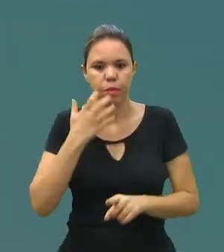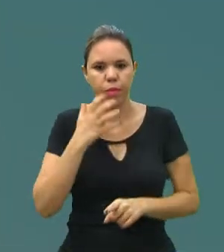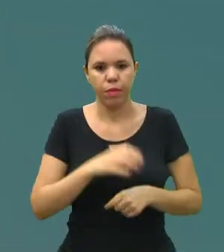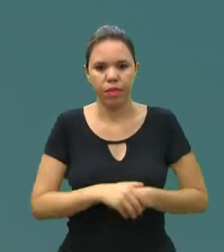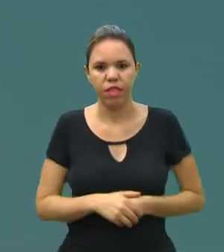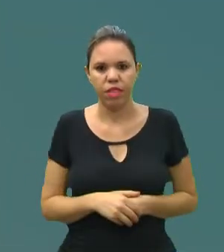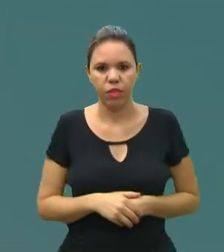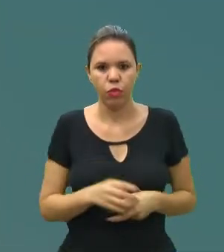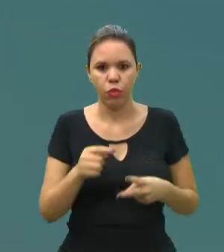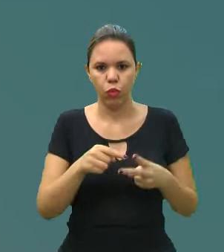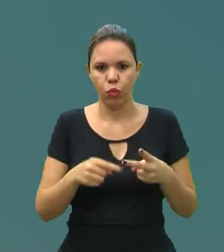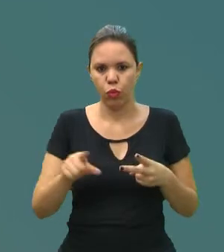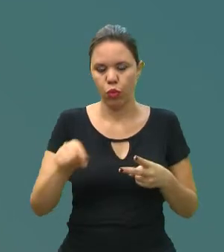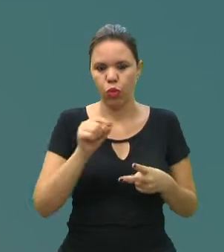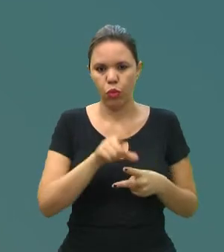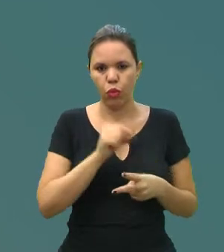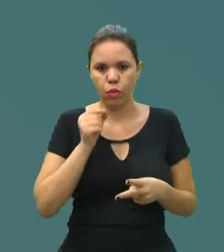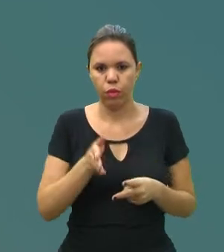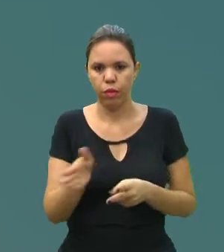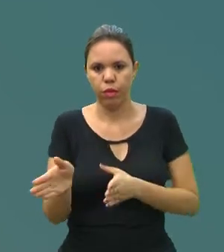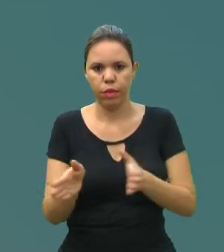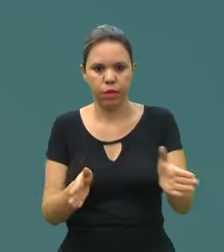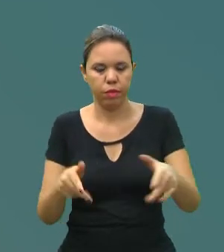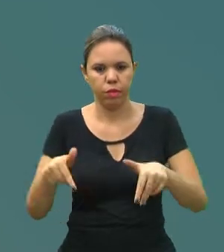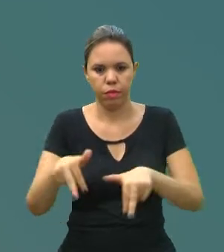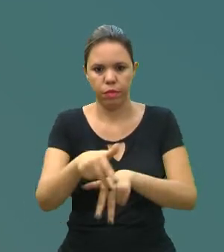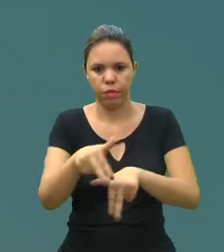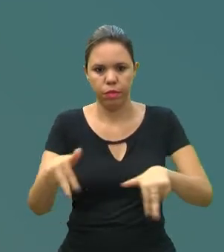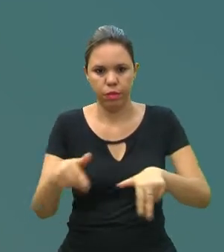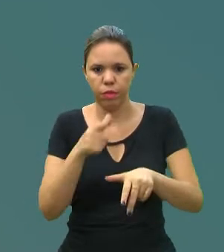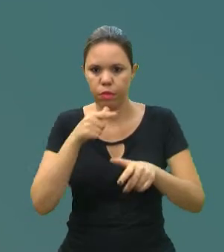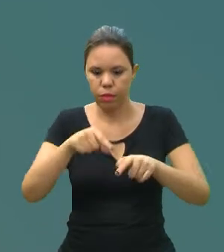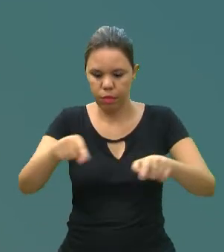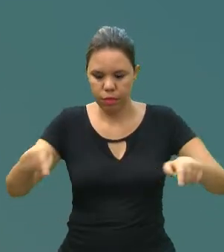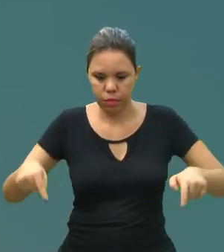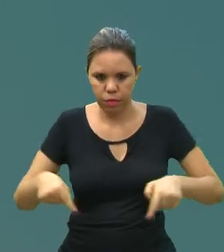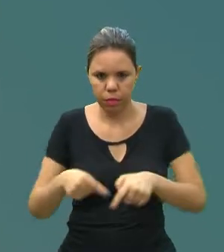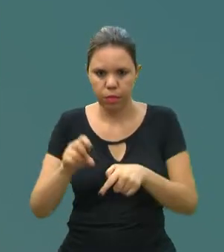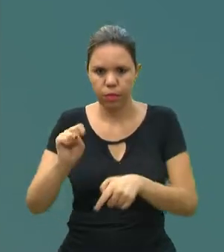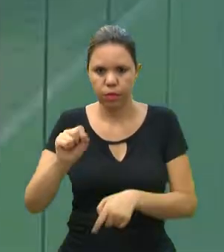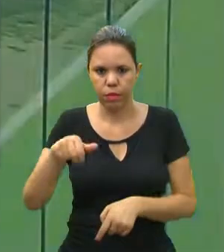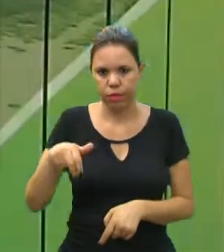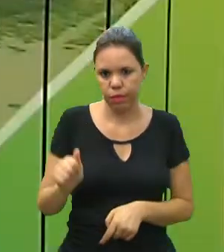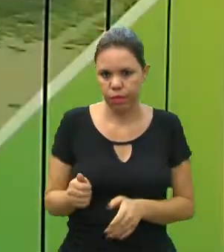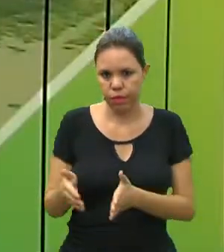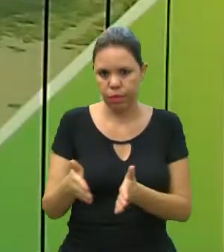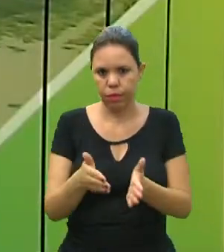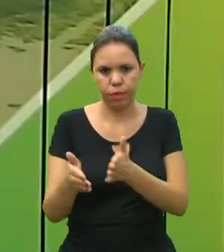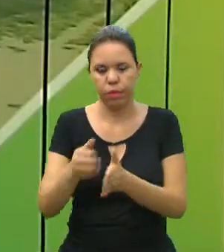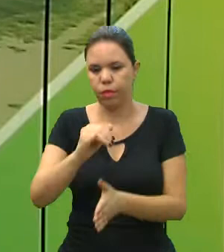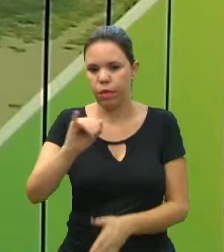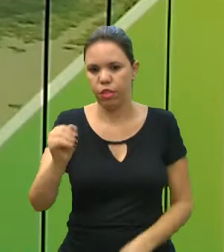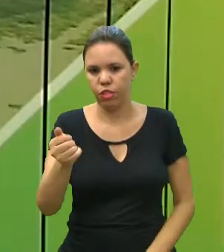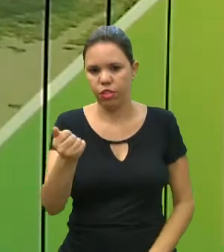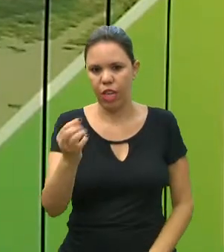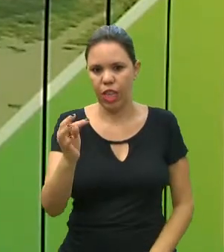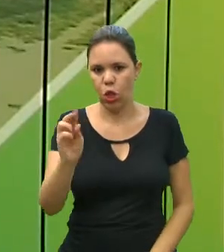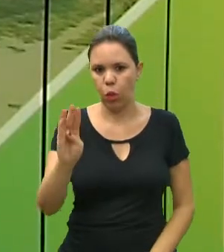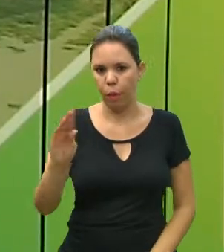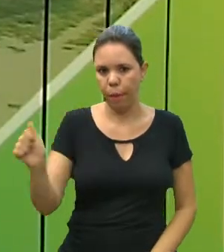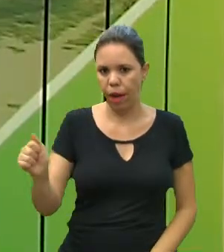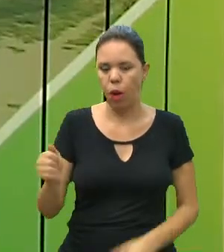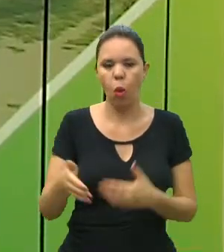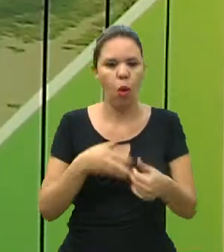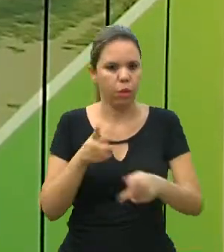de fevereiro, com 2 opções de roteiros: a caminhada para o Laguinho de Sanã ou pela trilha do Jatobá.